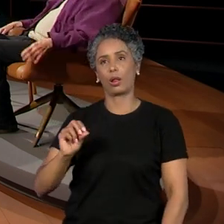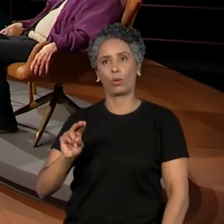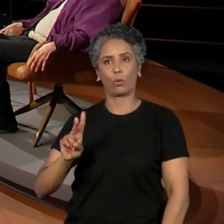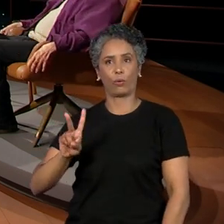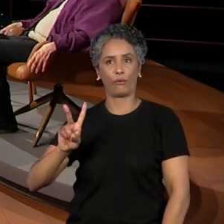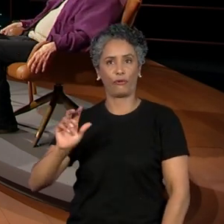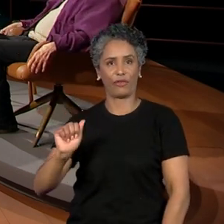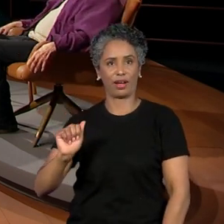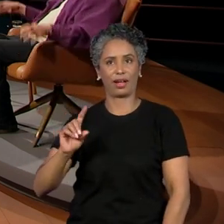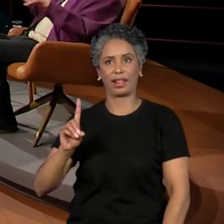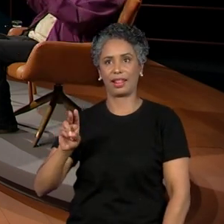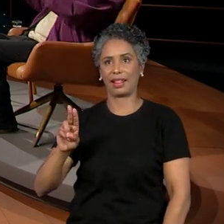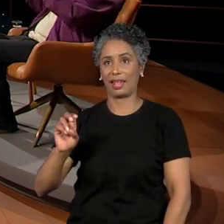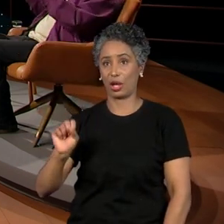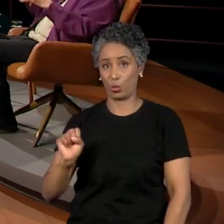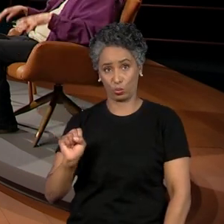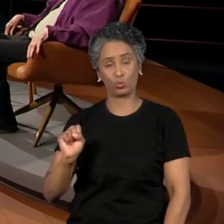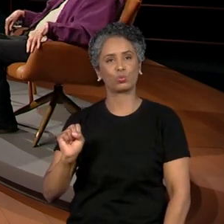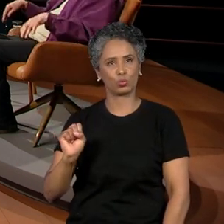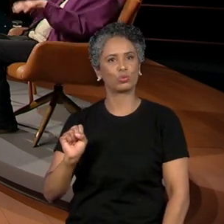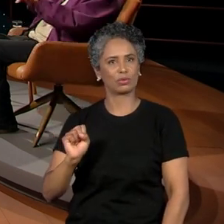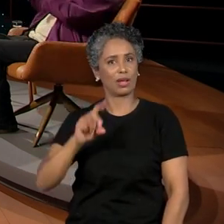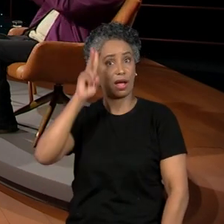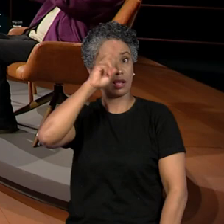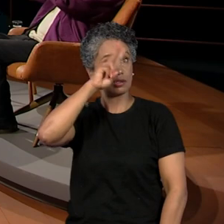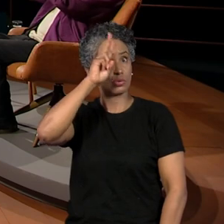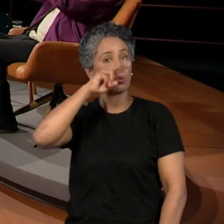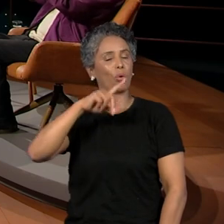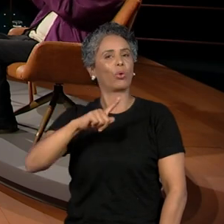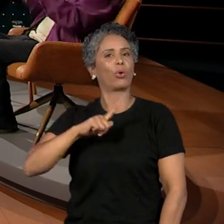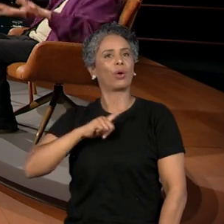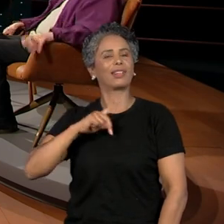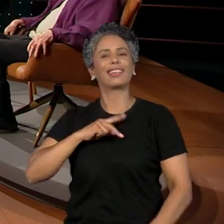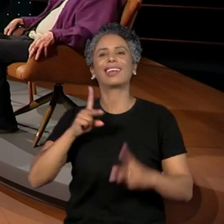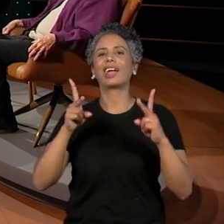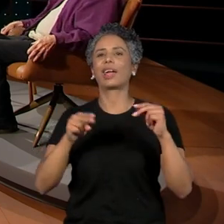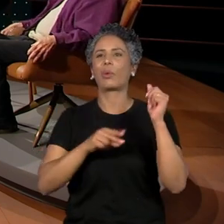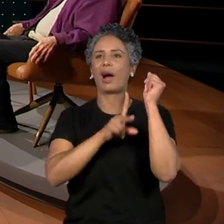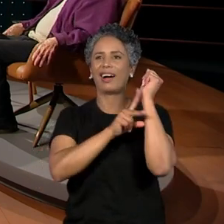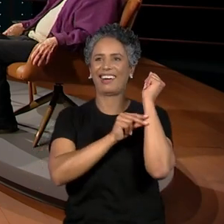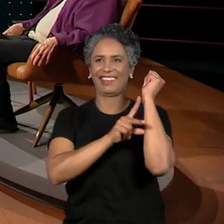aquele inseto, né? Sim. Verde, que fica assim, sempre assim.